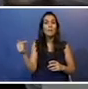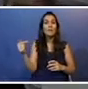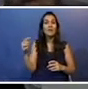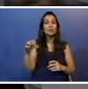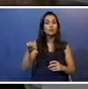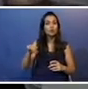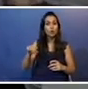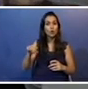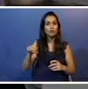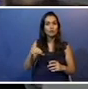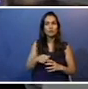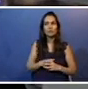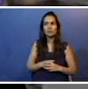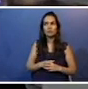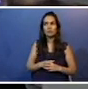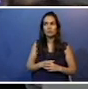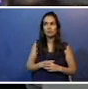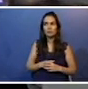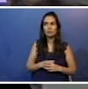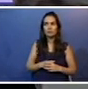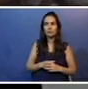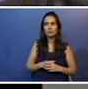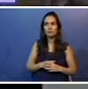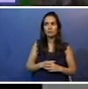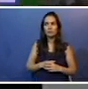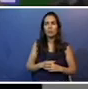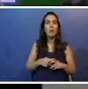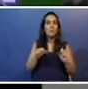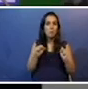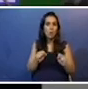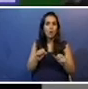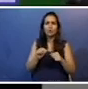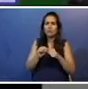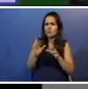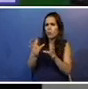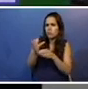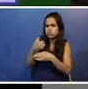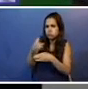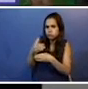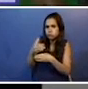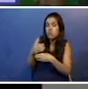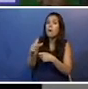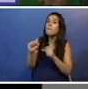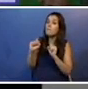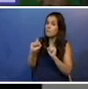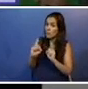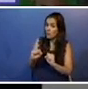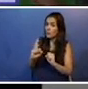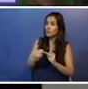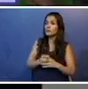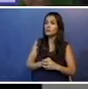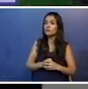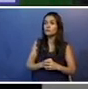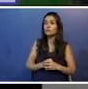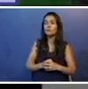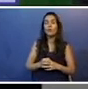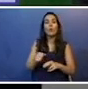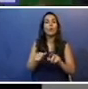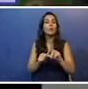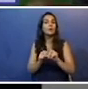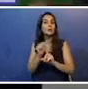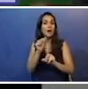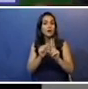9. Professor, eu posso fazer o algoritmo, armar a continha aqui? Pode. Então, olha lá. Unidade,